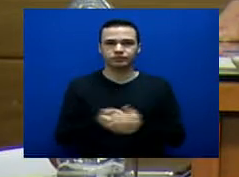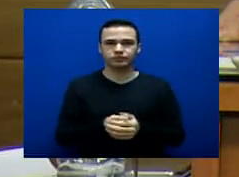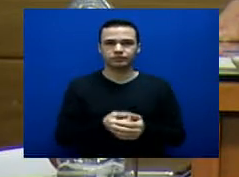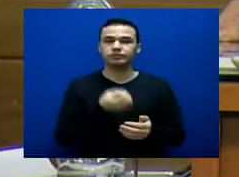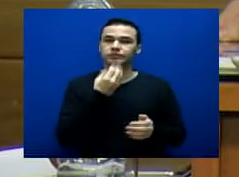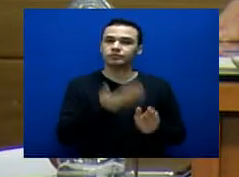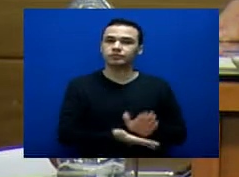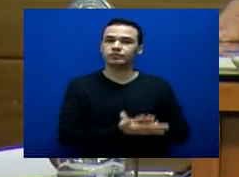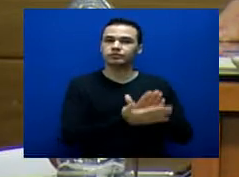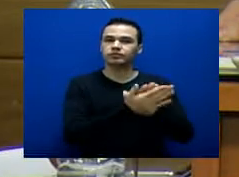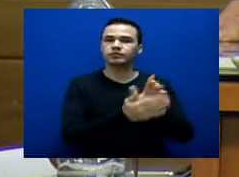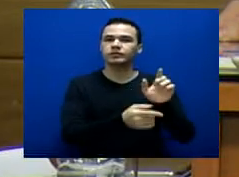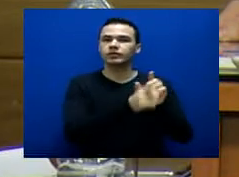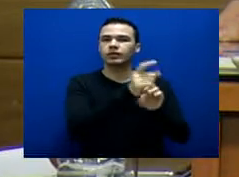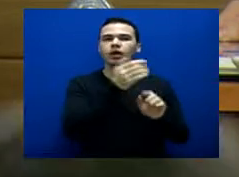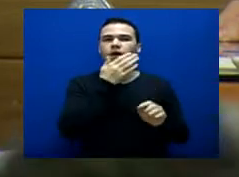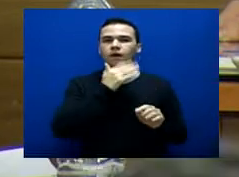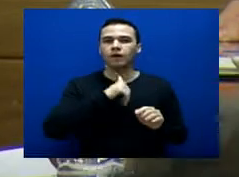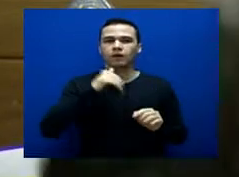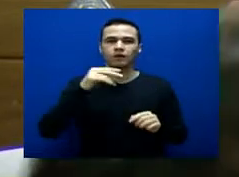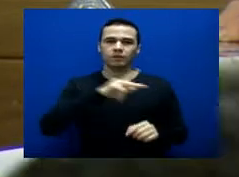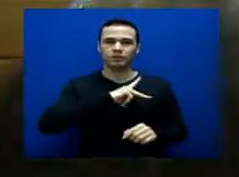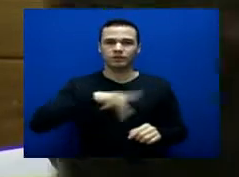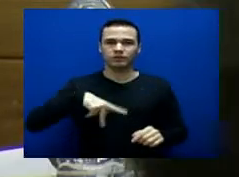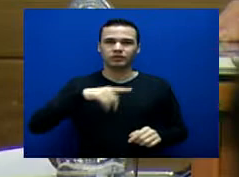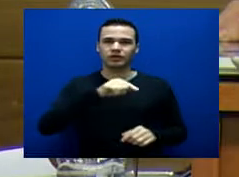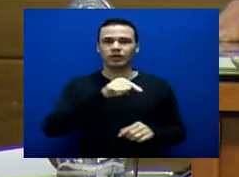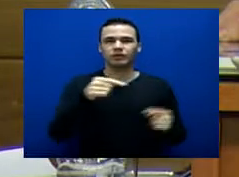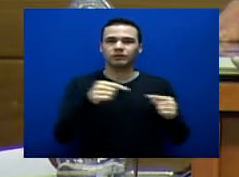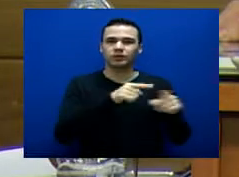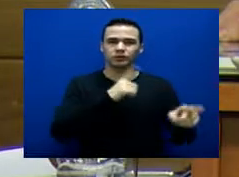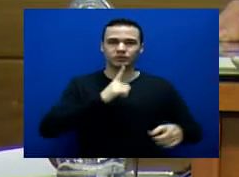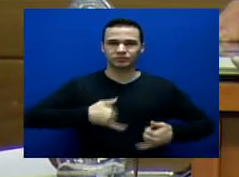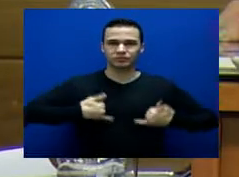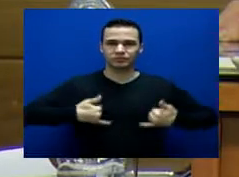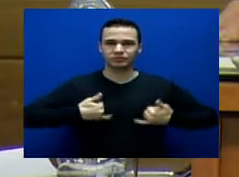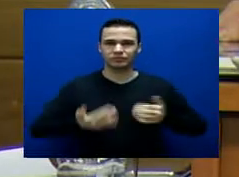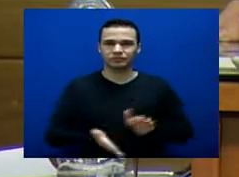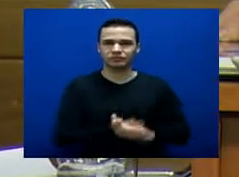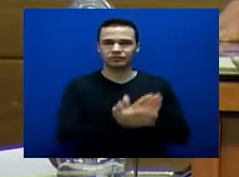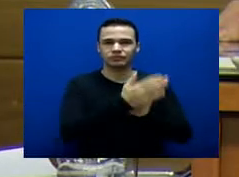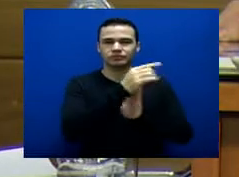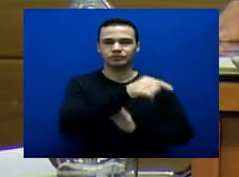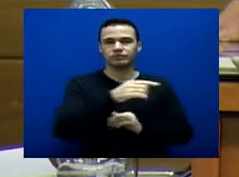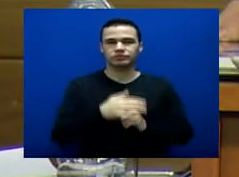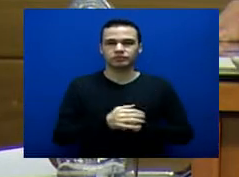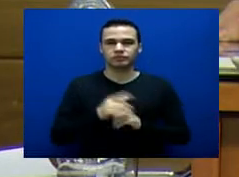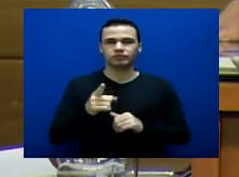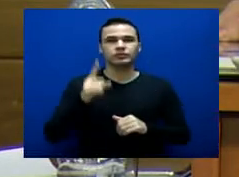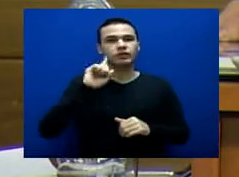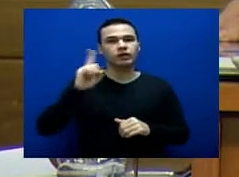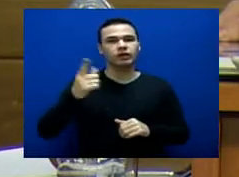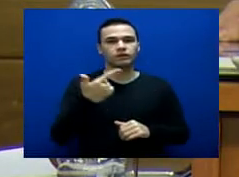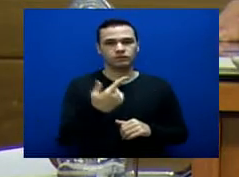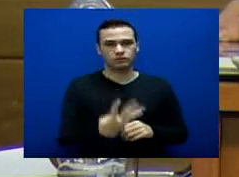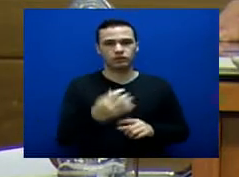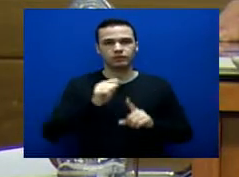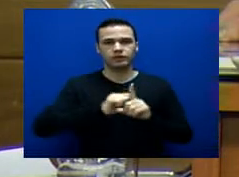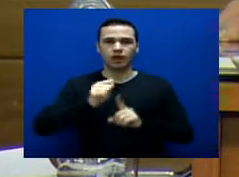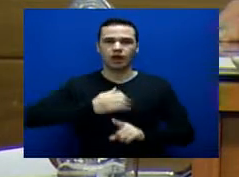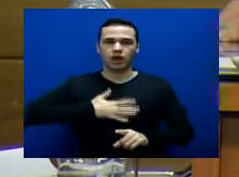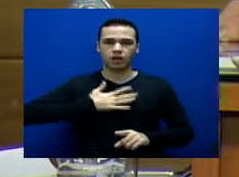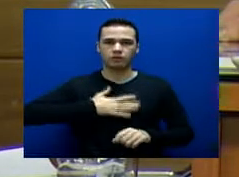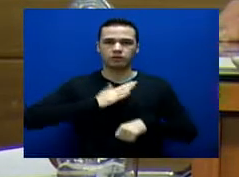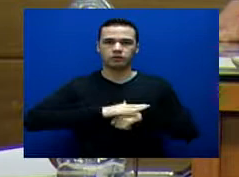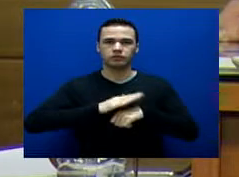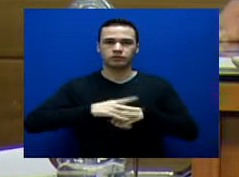Votos e congratulações ao pastor Valdemar Ribeiro Vaz pela passagem da sua data natalícia. Comemorado dia 24 de agosto,